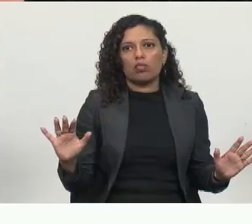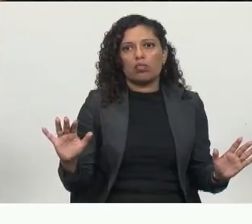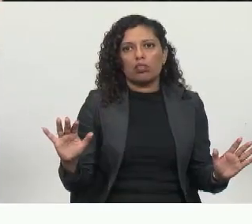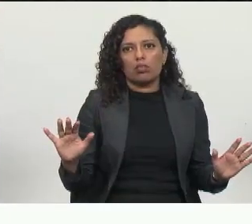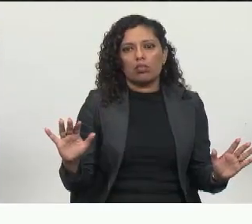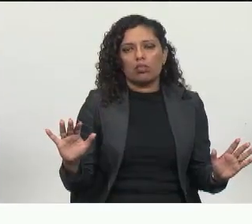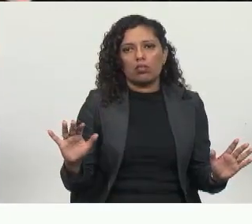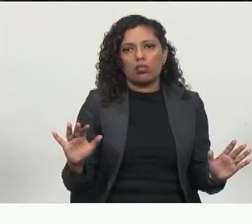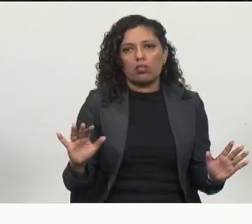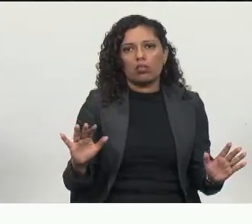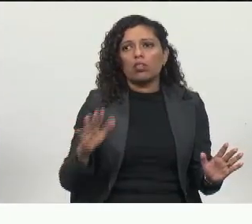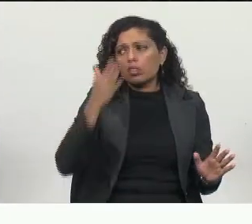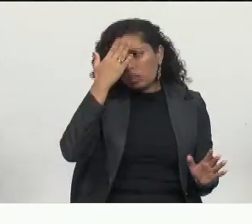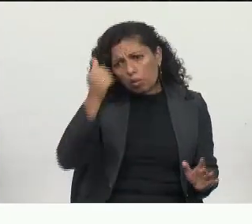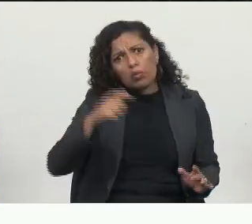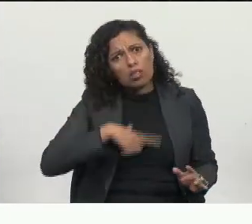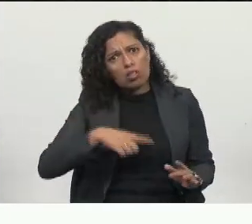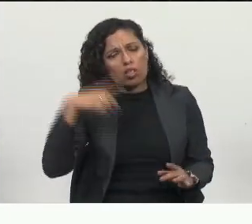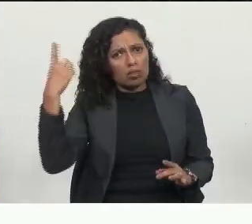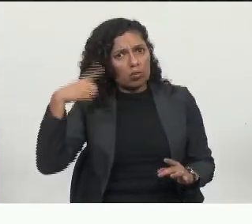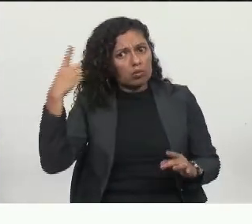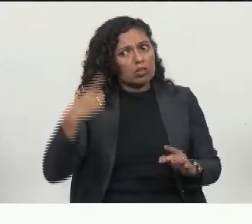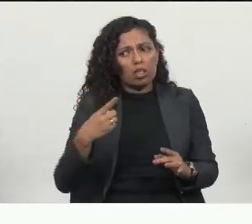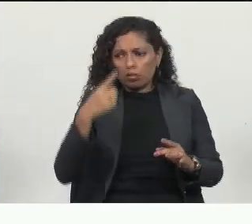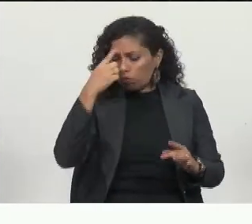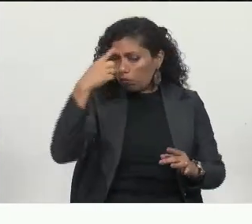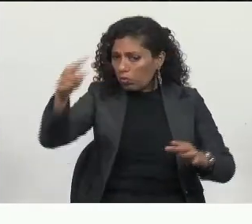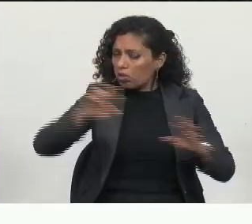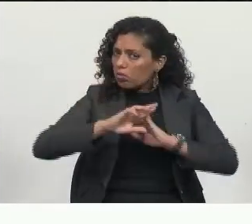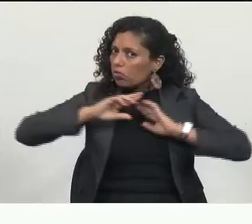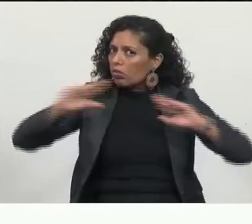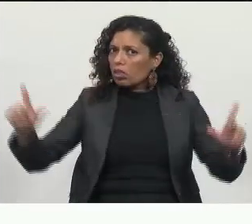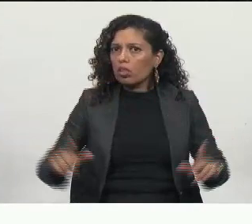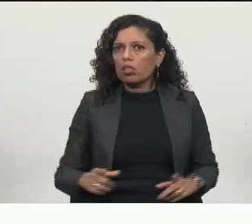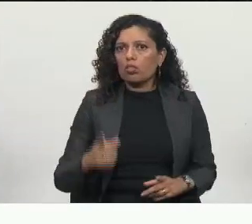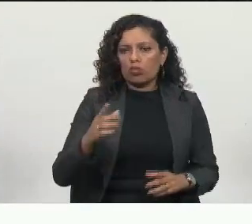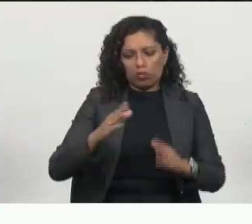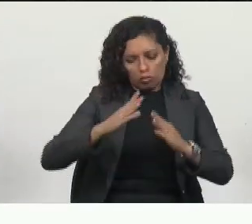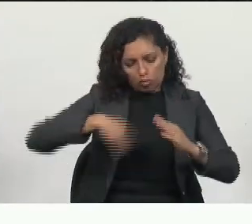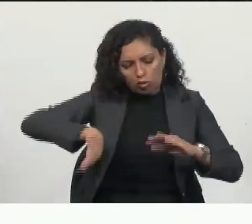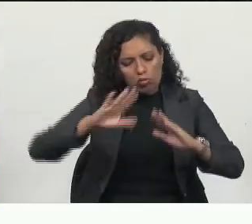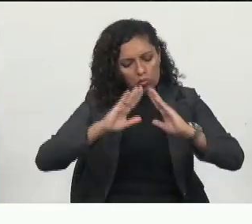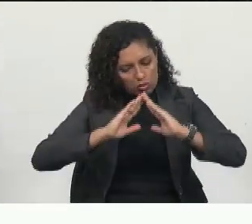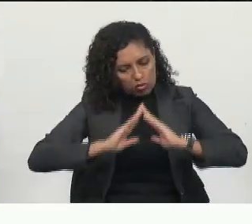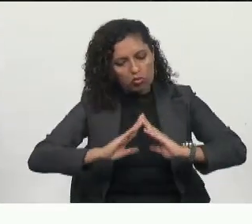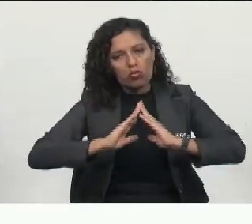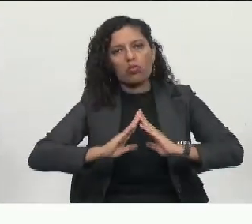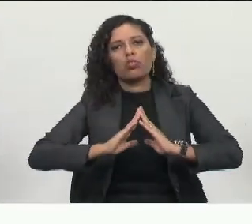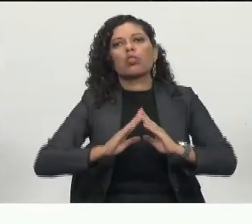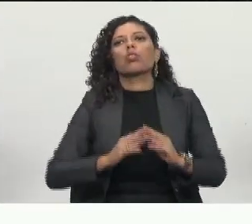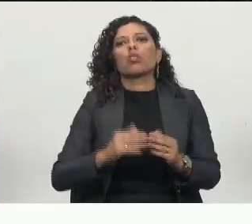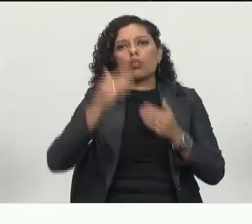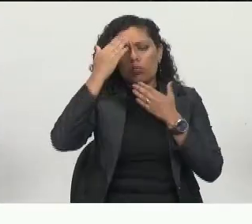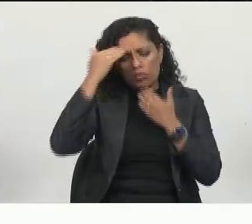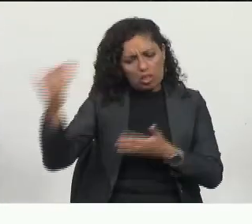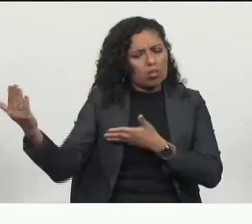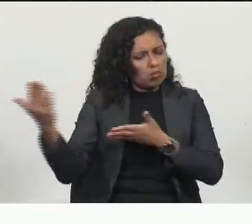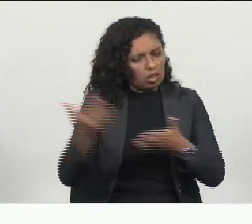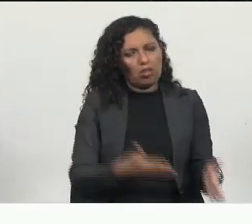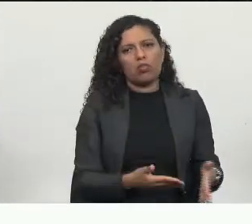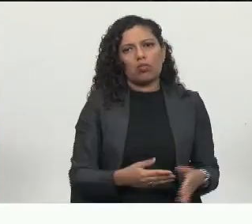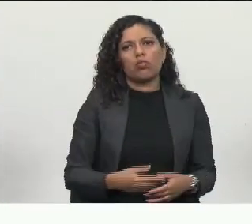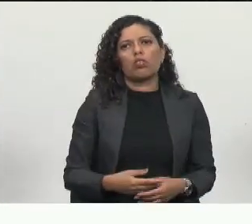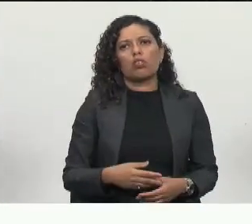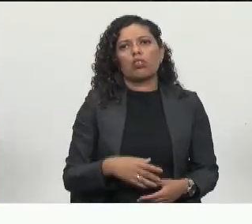Vocês sabem que tem deputado que tem posições extremamente extremadas em relação a isso. Então, foi nós que pedimos, entendeu? Obrigado por ter participado